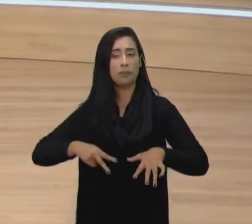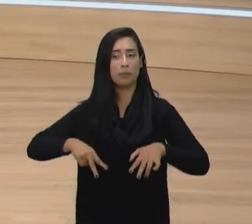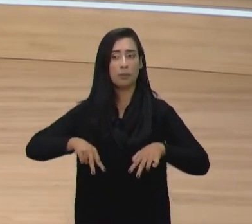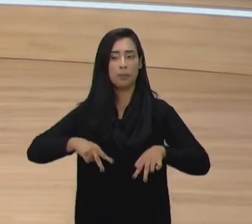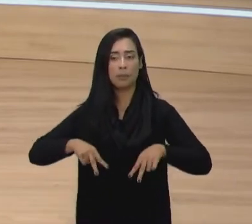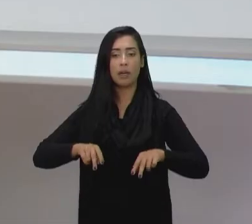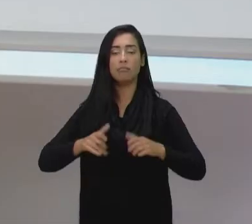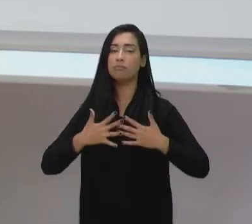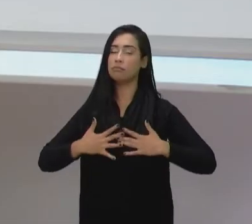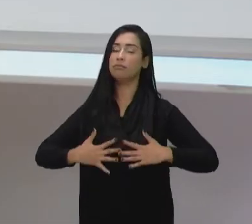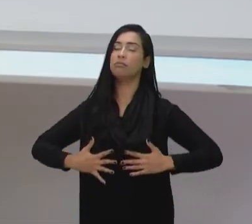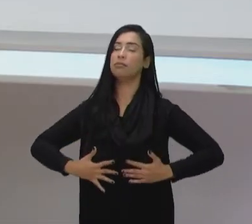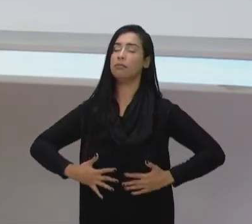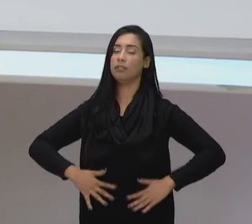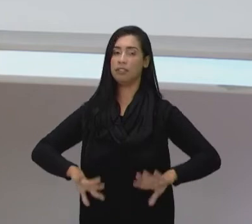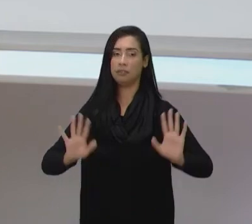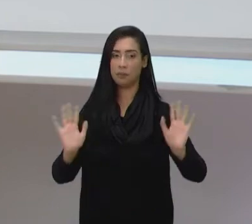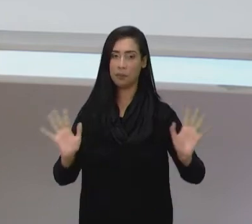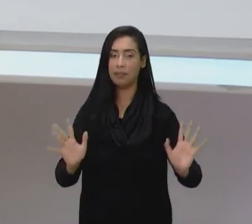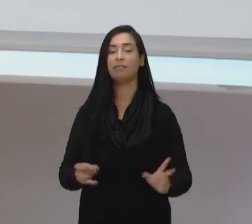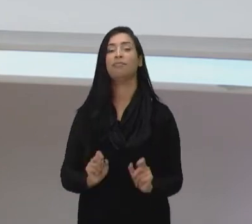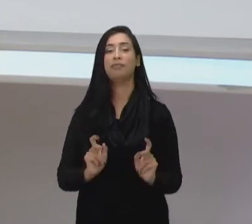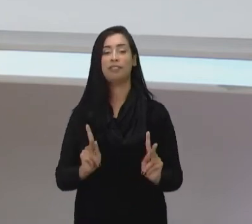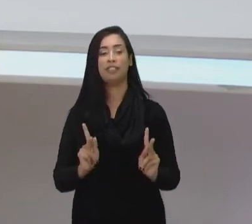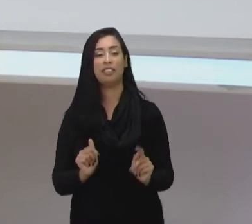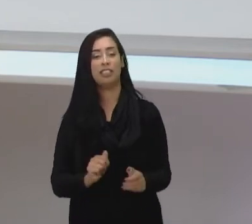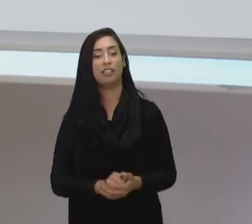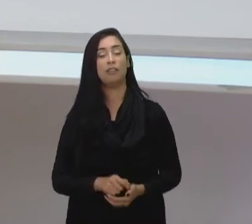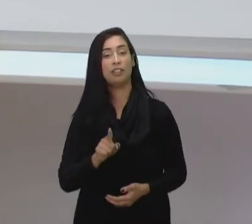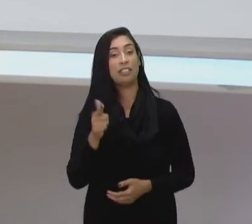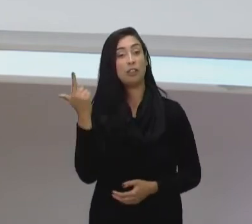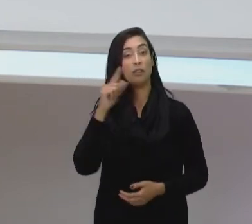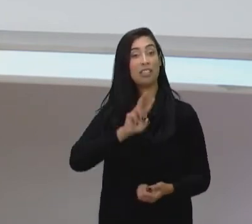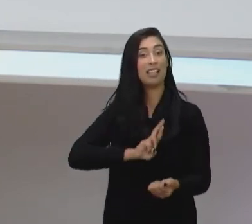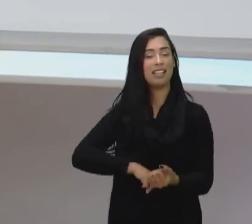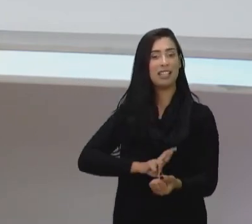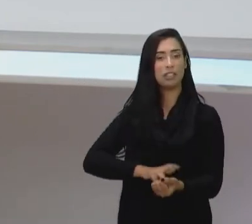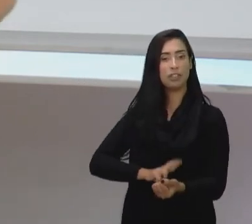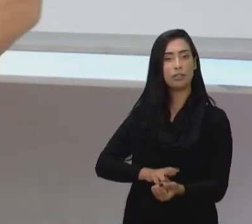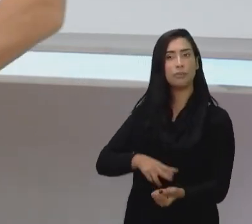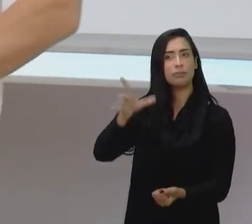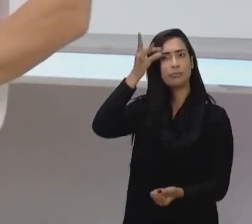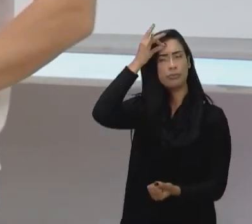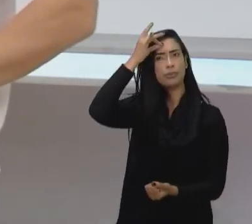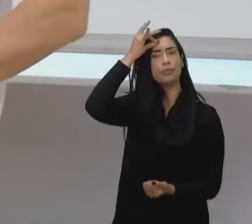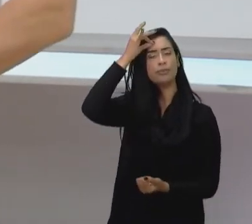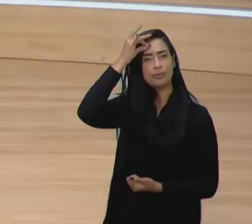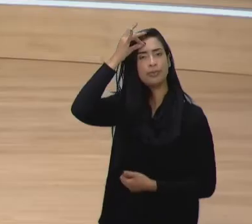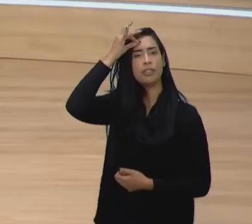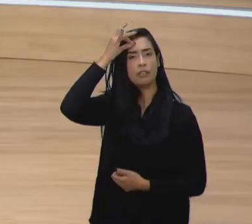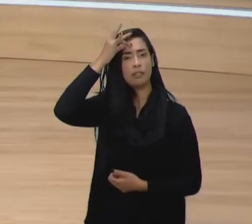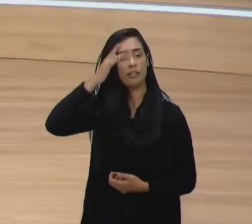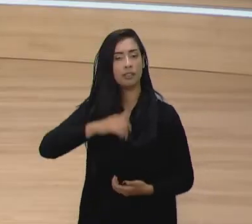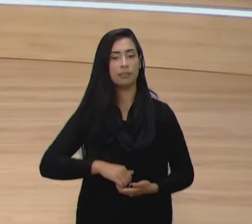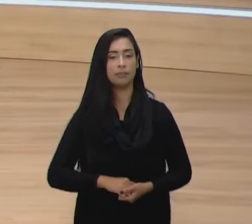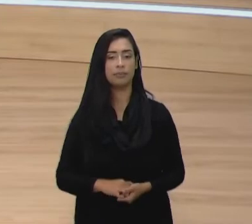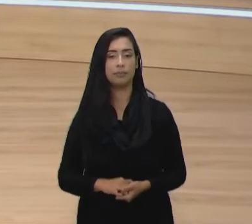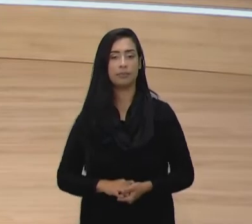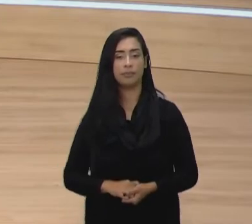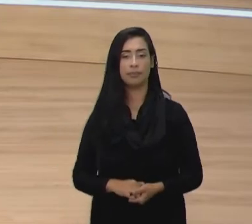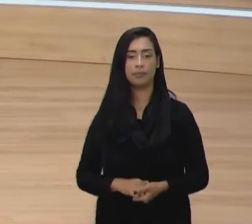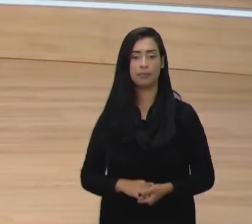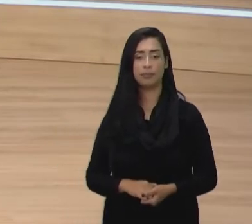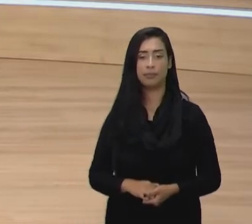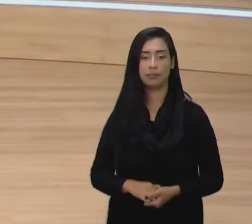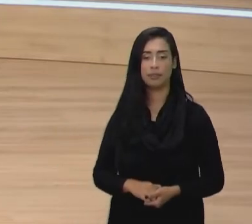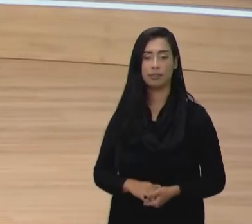super tranquilo, para a gente poder fazer uma marcação final. Tem que ter essa marcação final, né? Para os condutores, tranquilíssimo. A gente